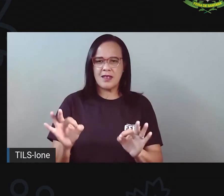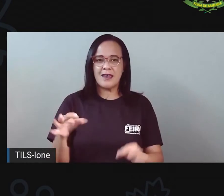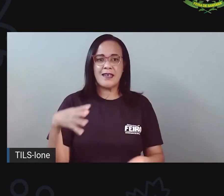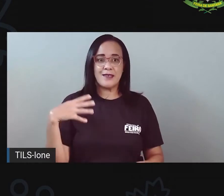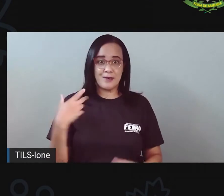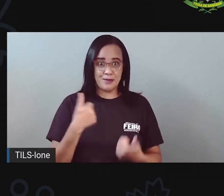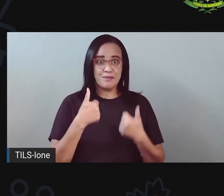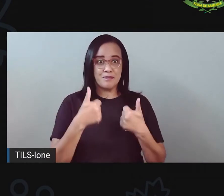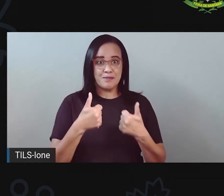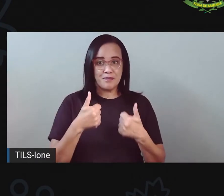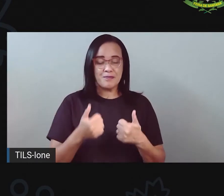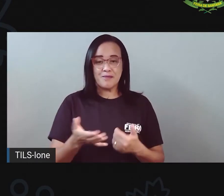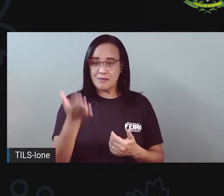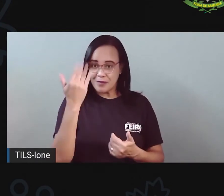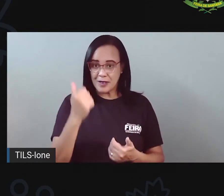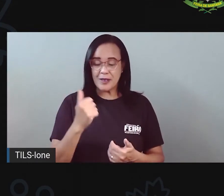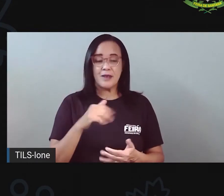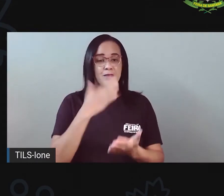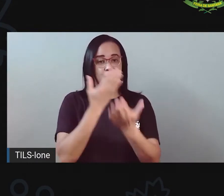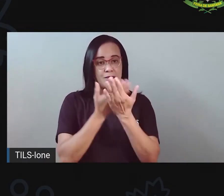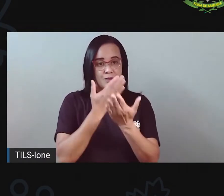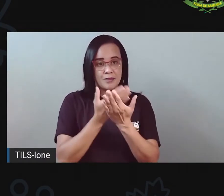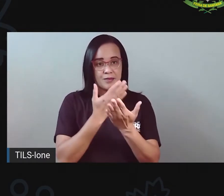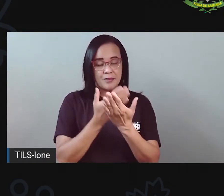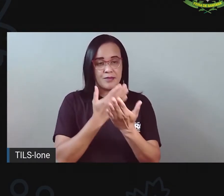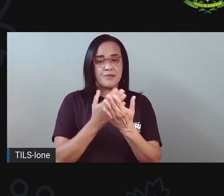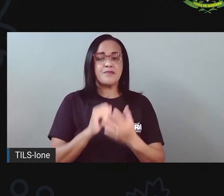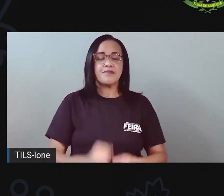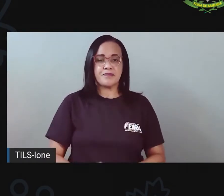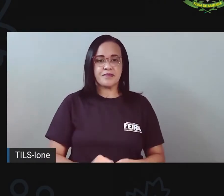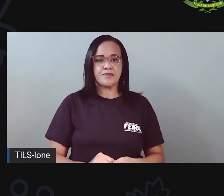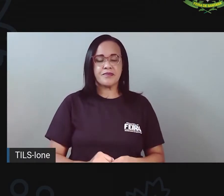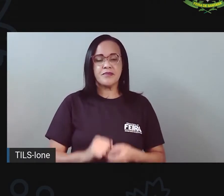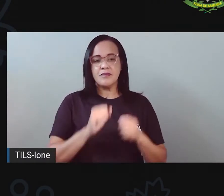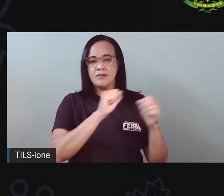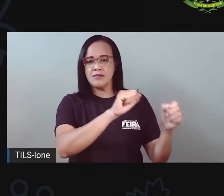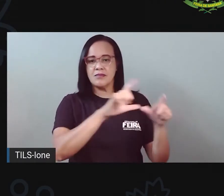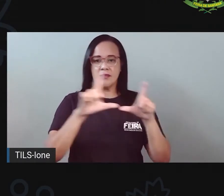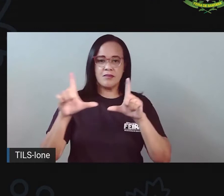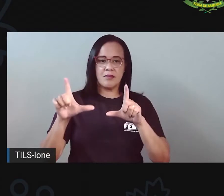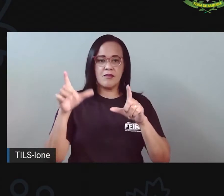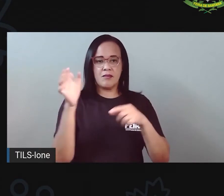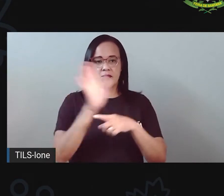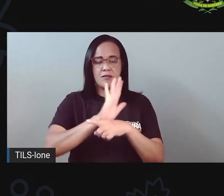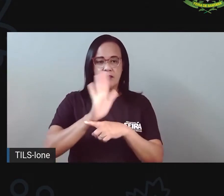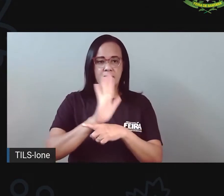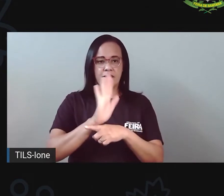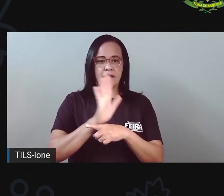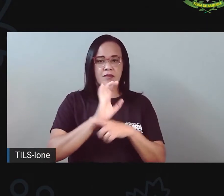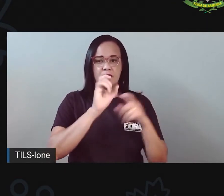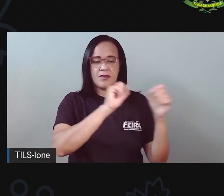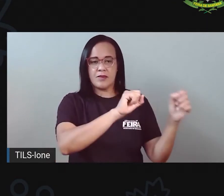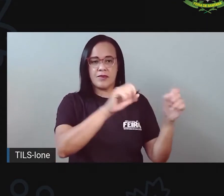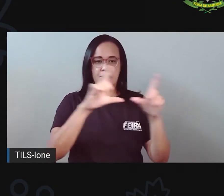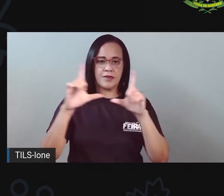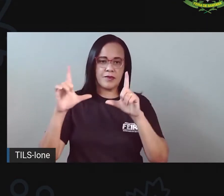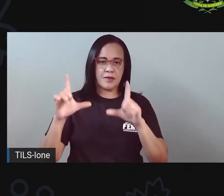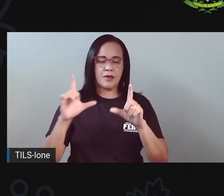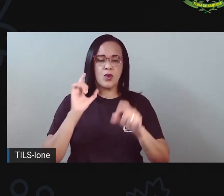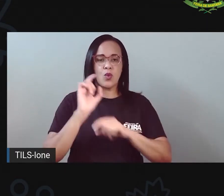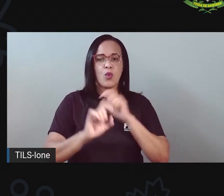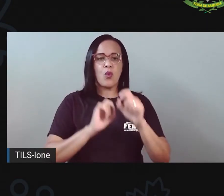para mais uma aula. Vai compartilhar aqui o vídeo. Ó, o vídeo, ó. O vídeo já sou eu, gente. Eu vou compartilhar